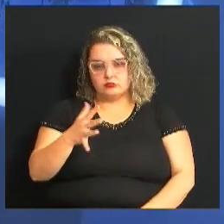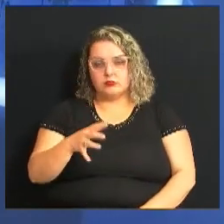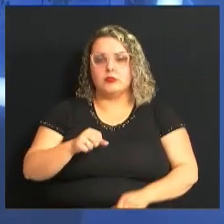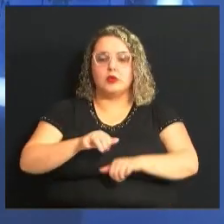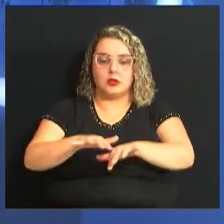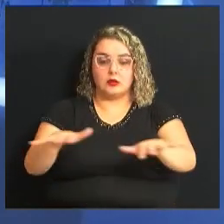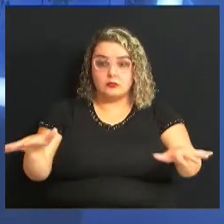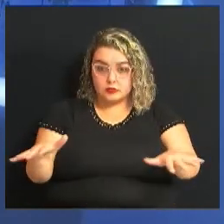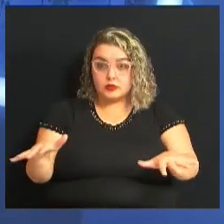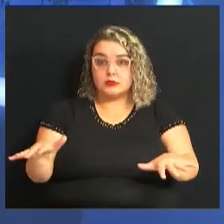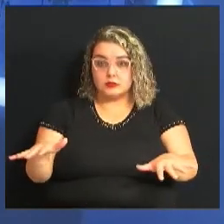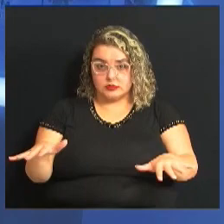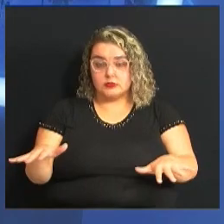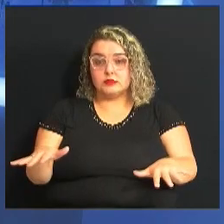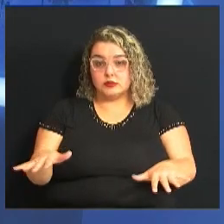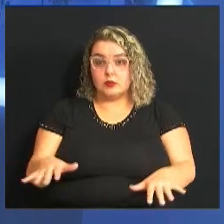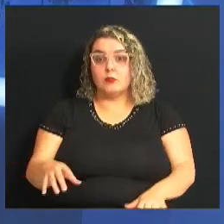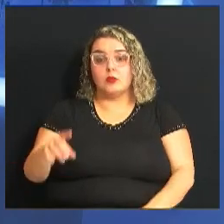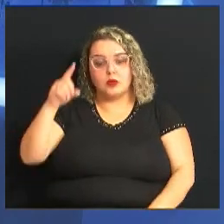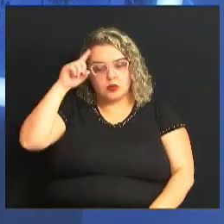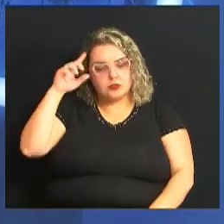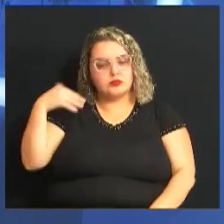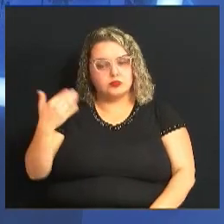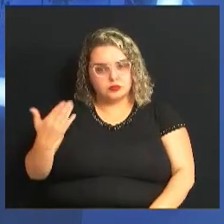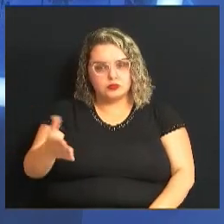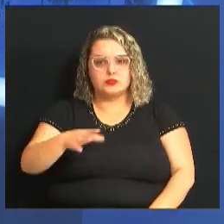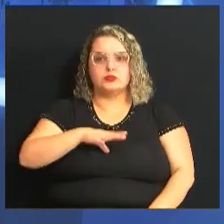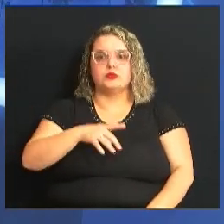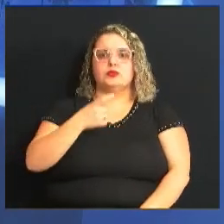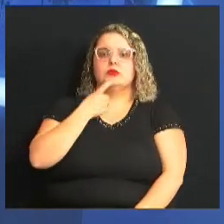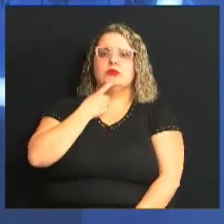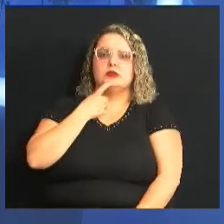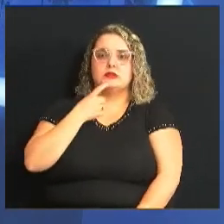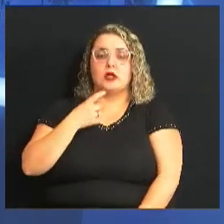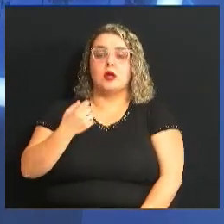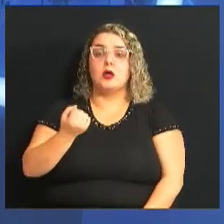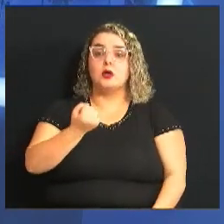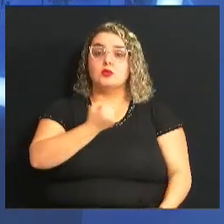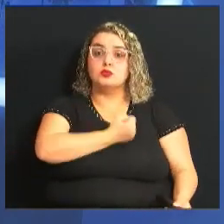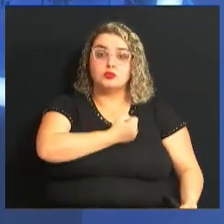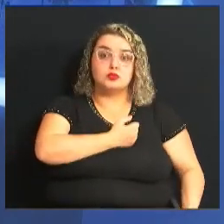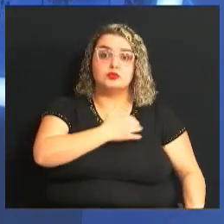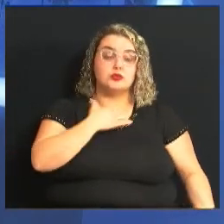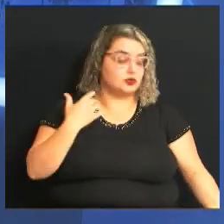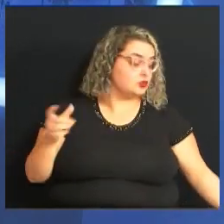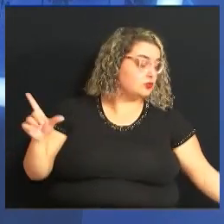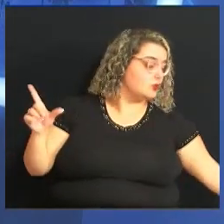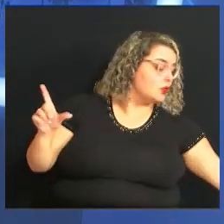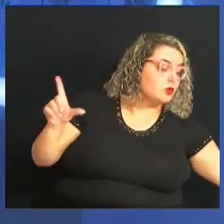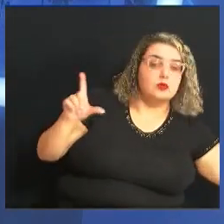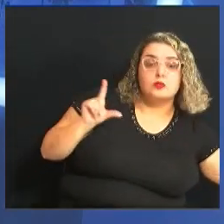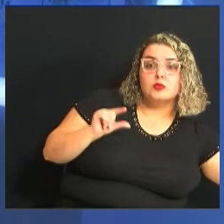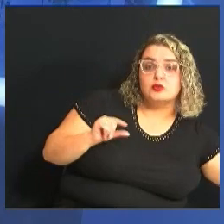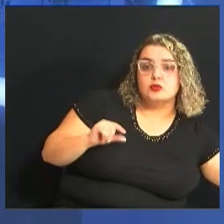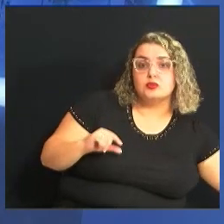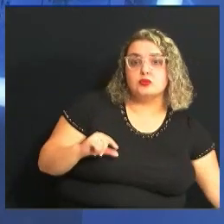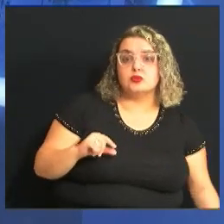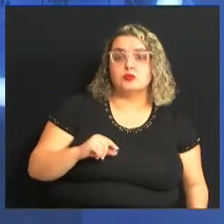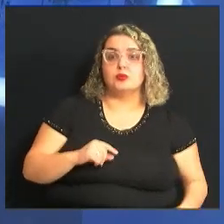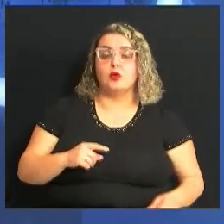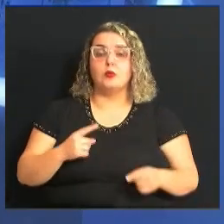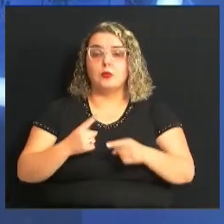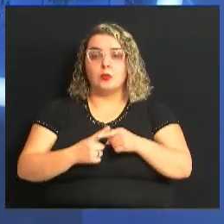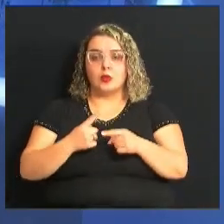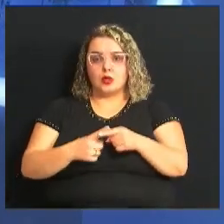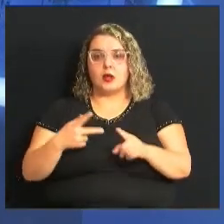novos casos por dia na cidade. No entanto, o número de óbitos caiu muito justamente por conta da